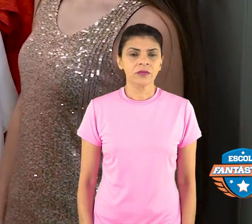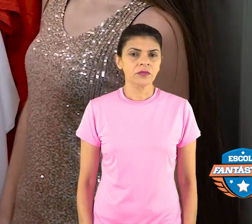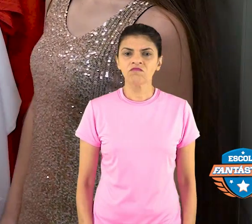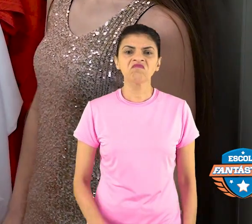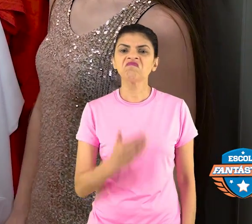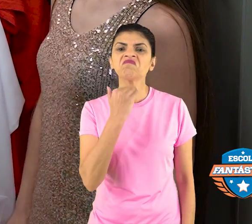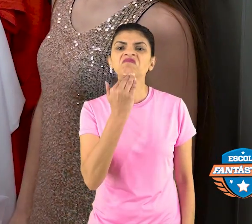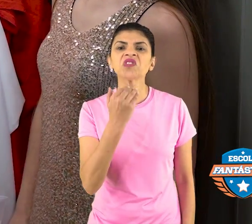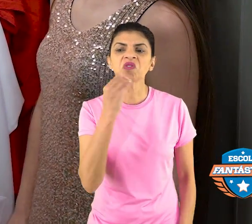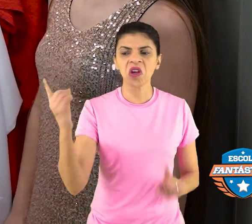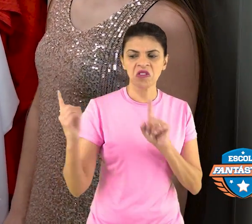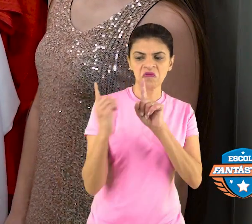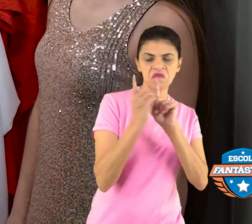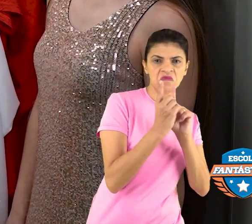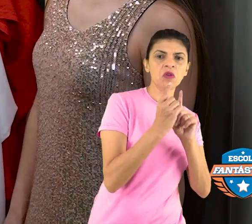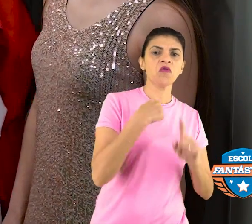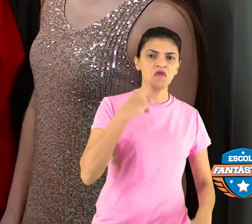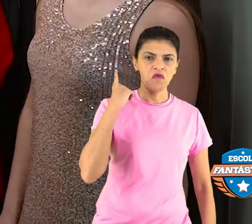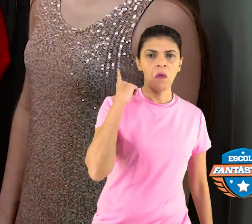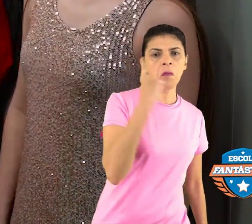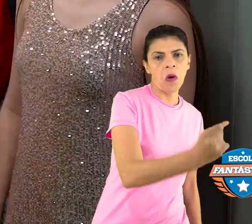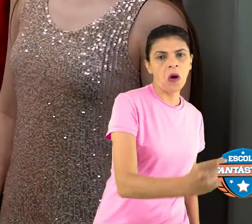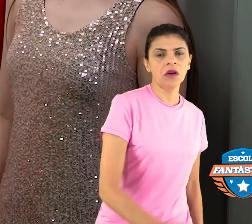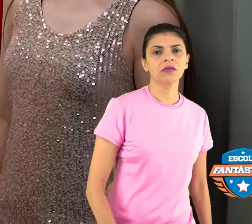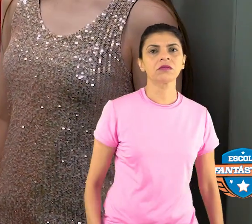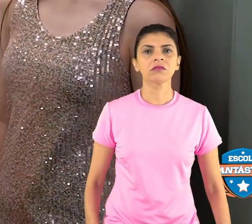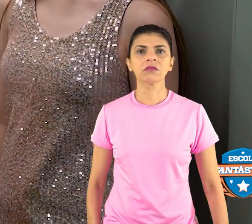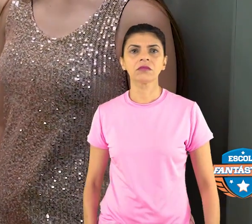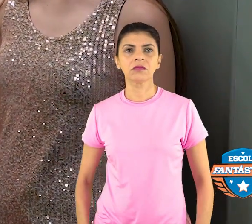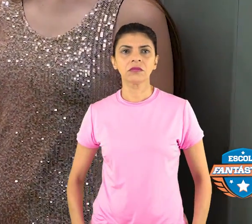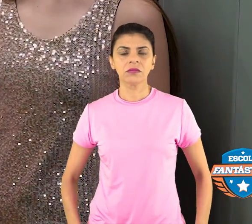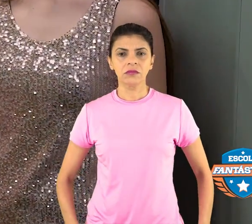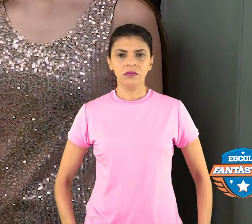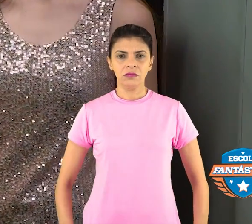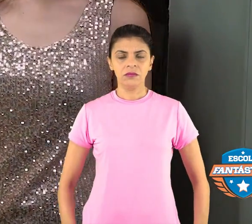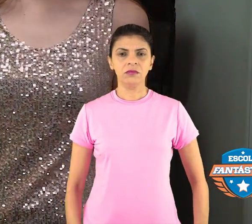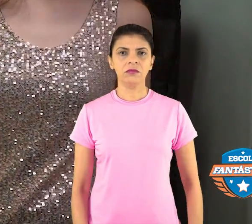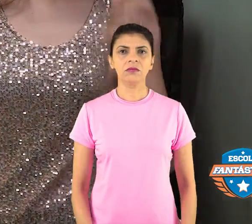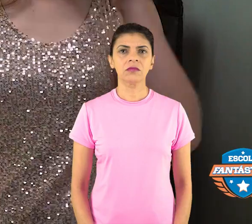Não adianta vir atrás de mim, eu vou embora, hein?